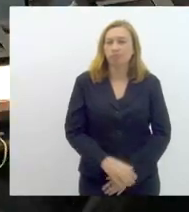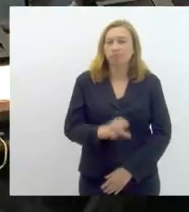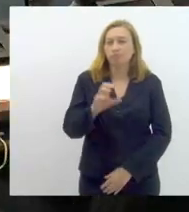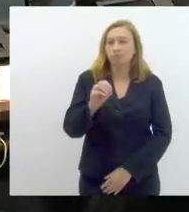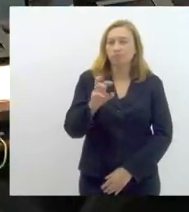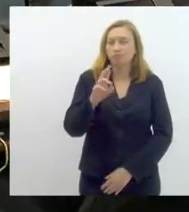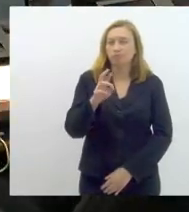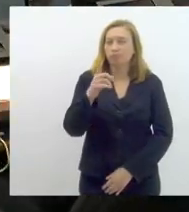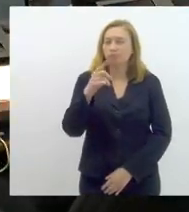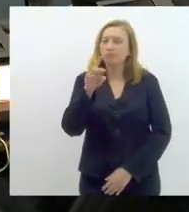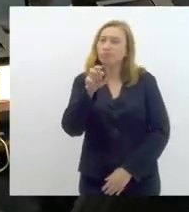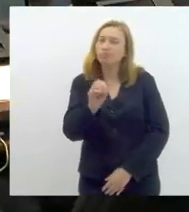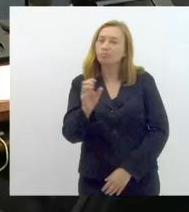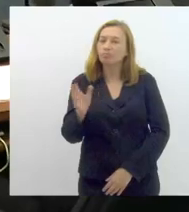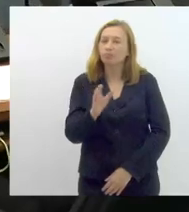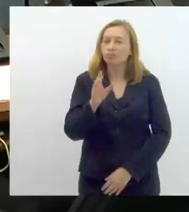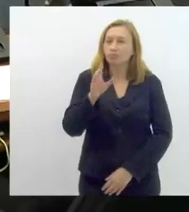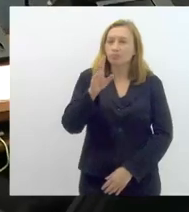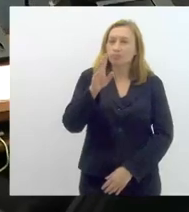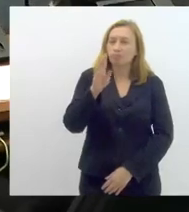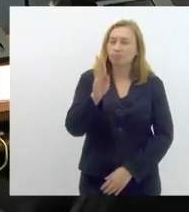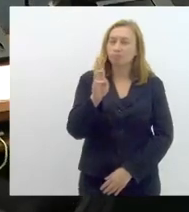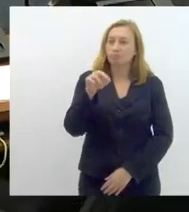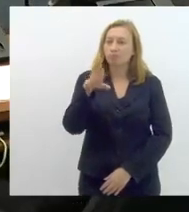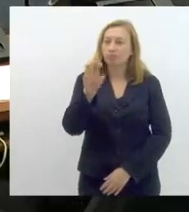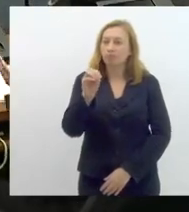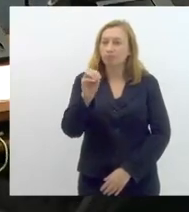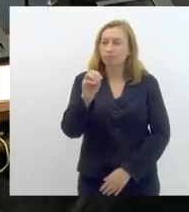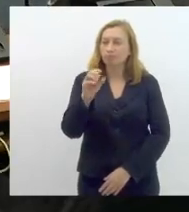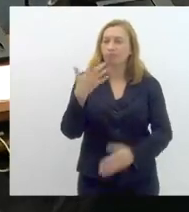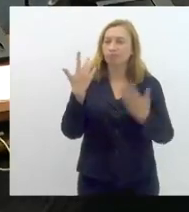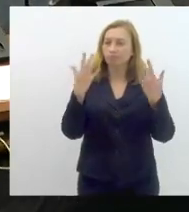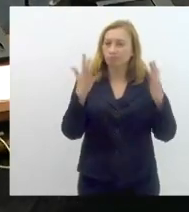Cordeiro, Breno Costa da Silva.